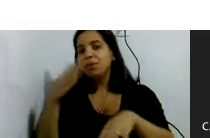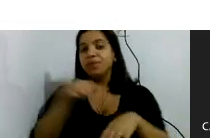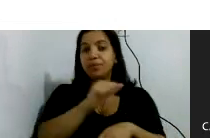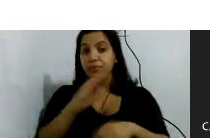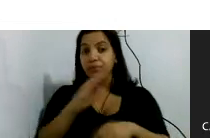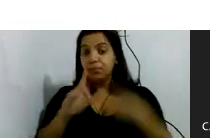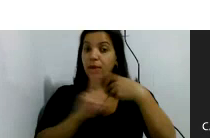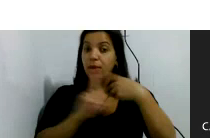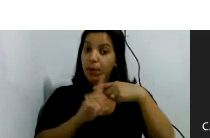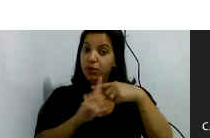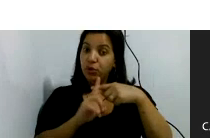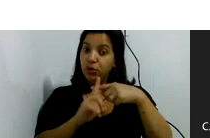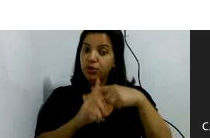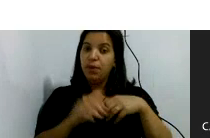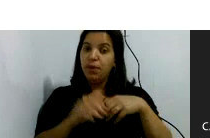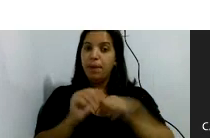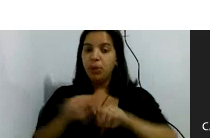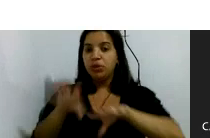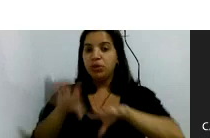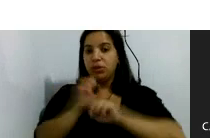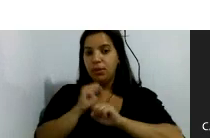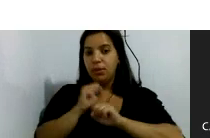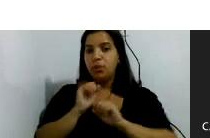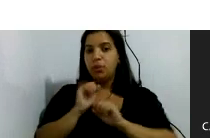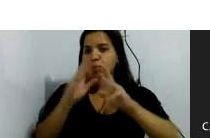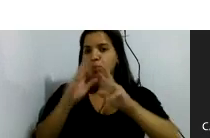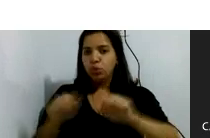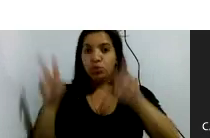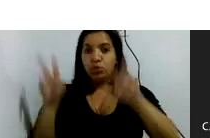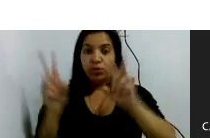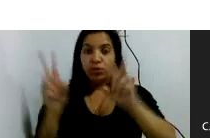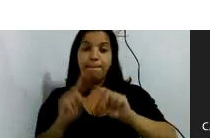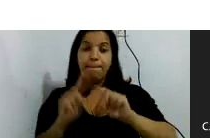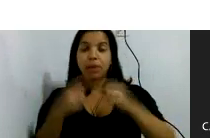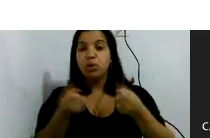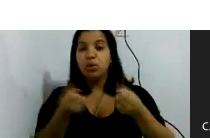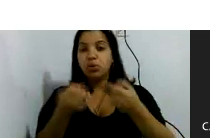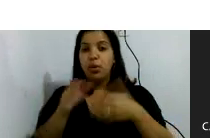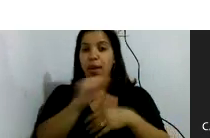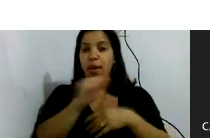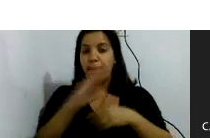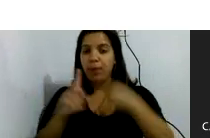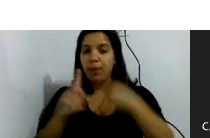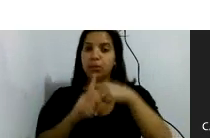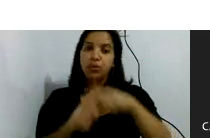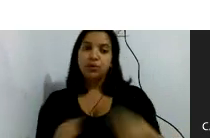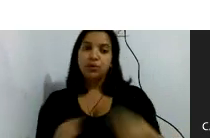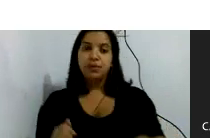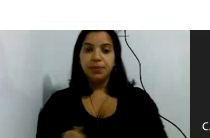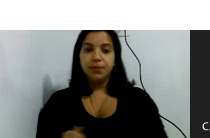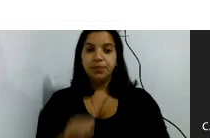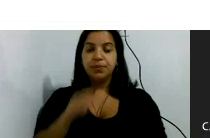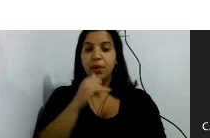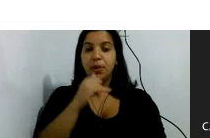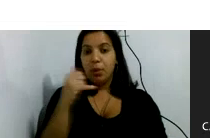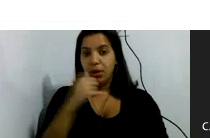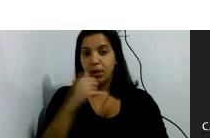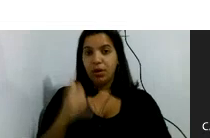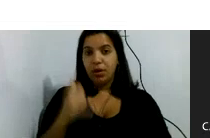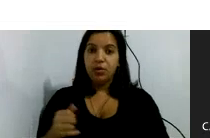AB, o positivo, ele pode receber de todos os tipos, mas ele só pode doar para o AB positivo. O